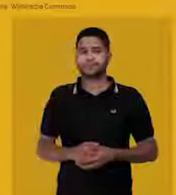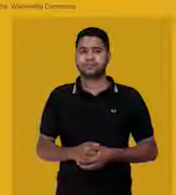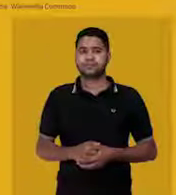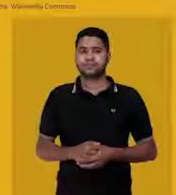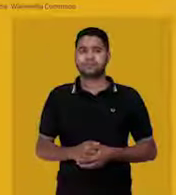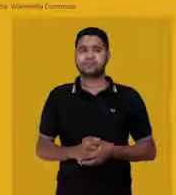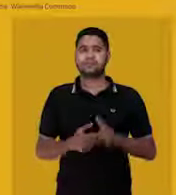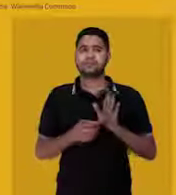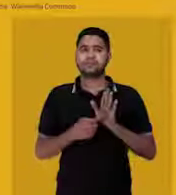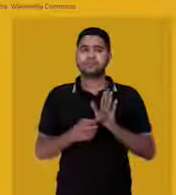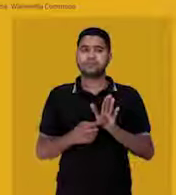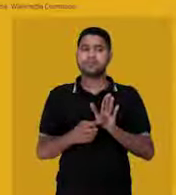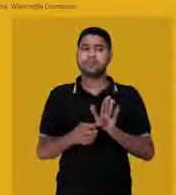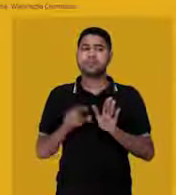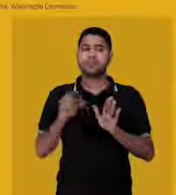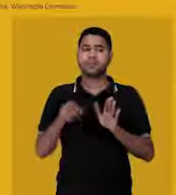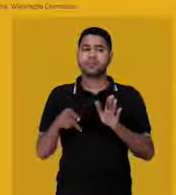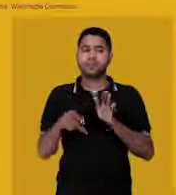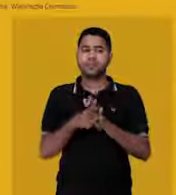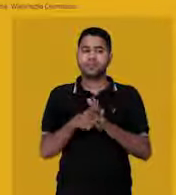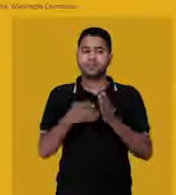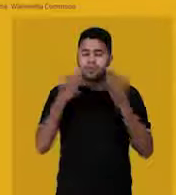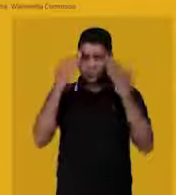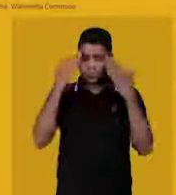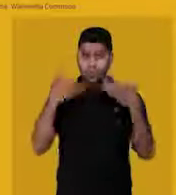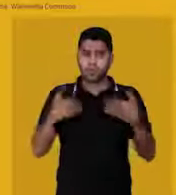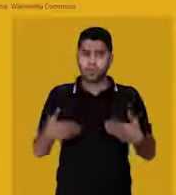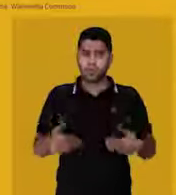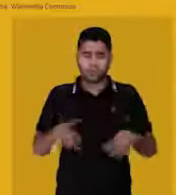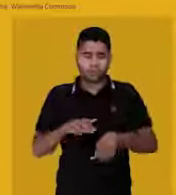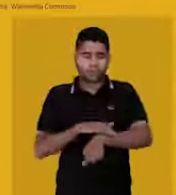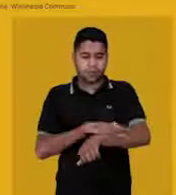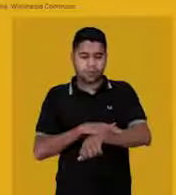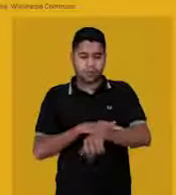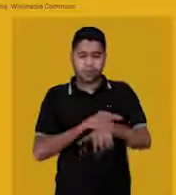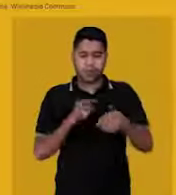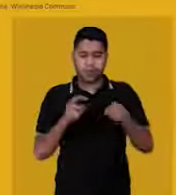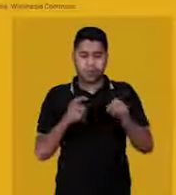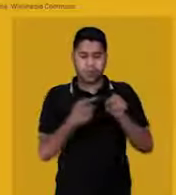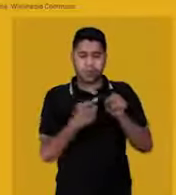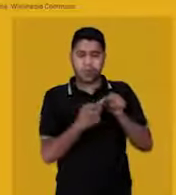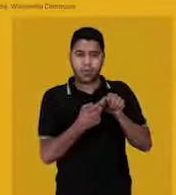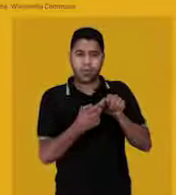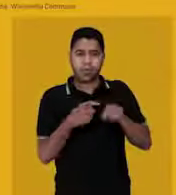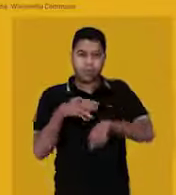que revestem o corpo, como pele, unha,